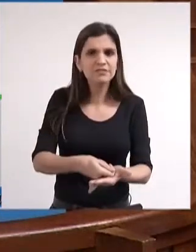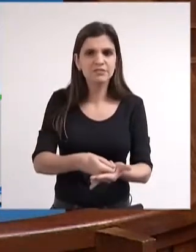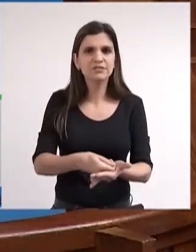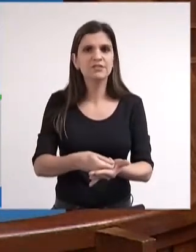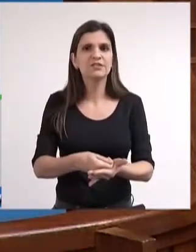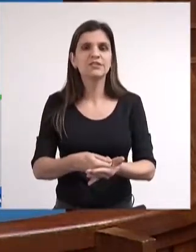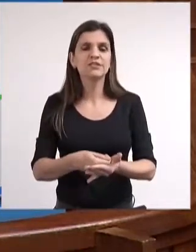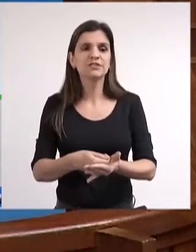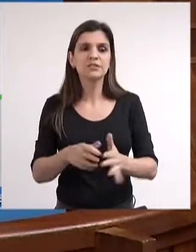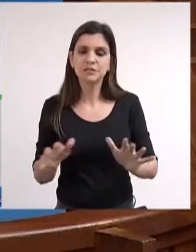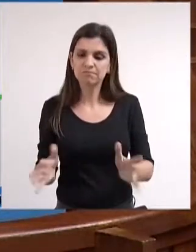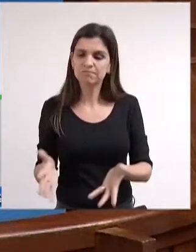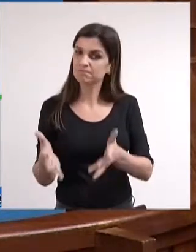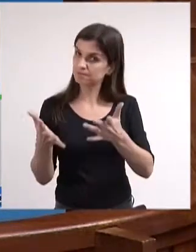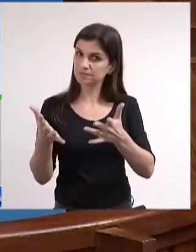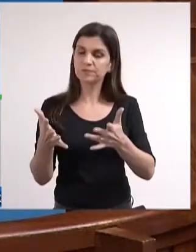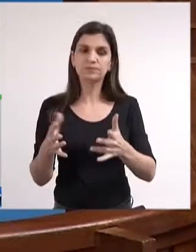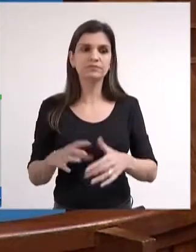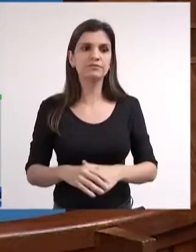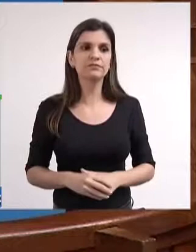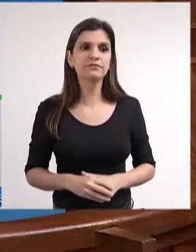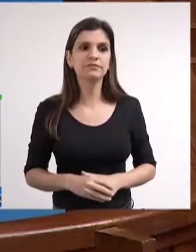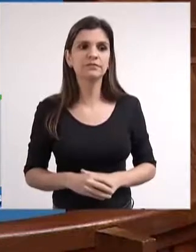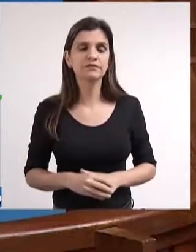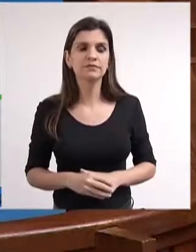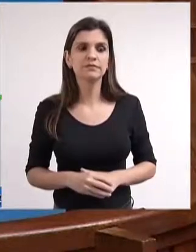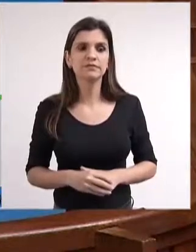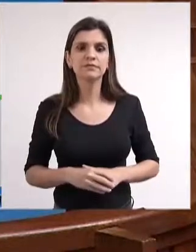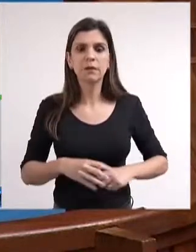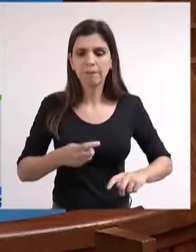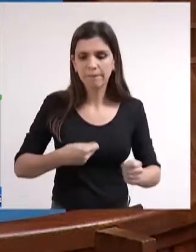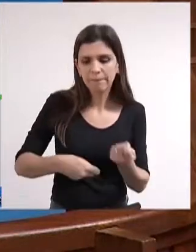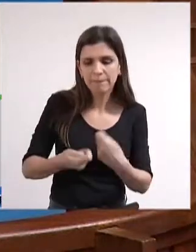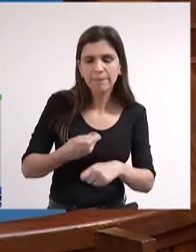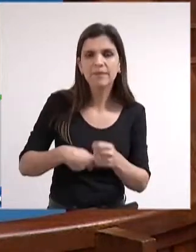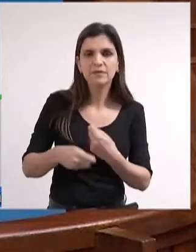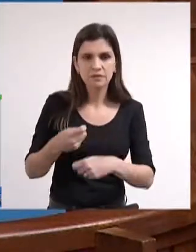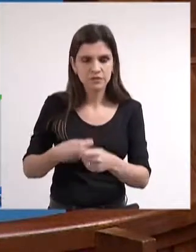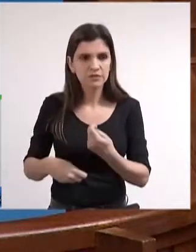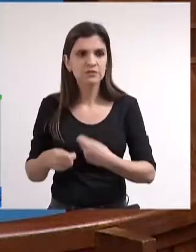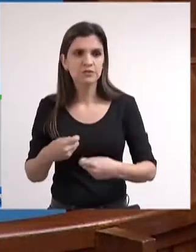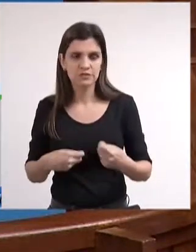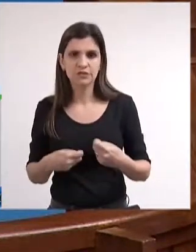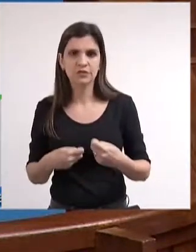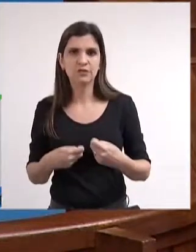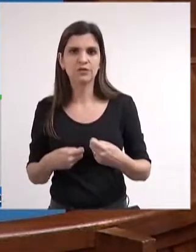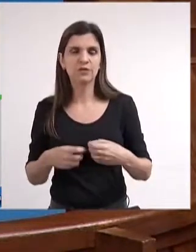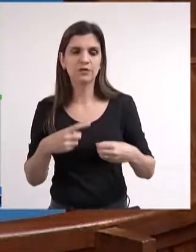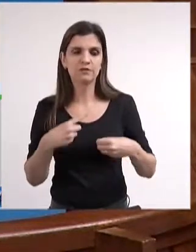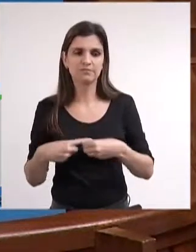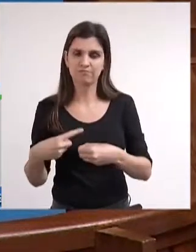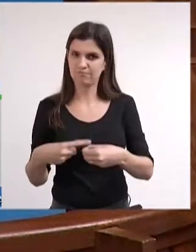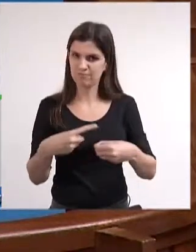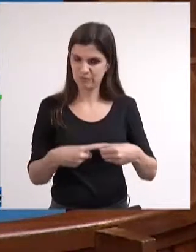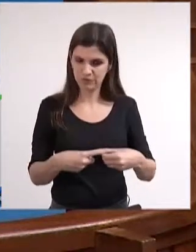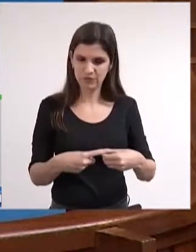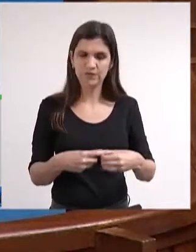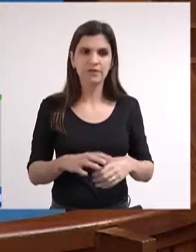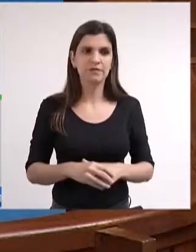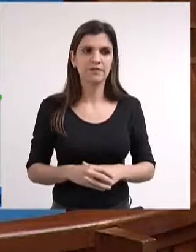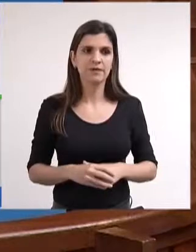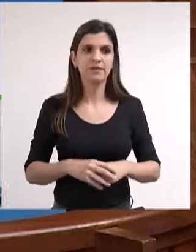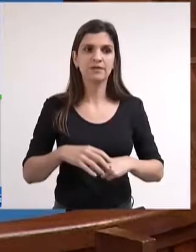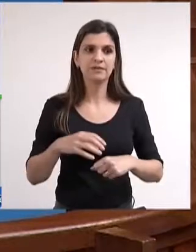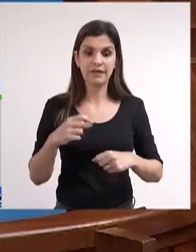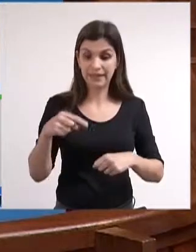da Prefeitura conseguiu potencializar a participação de pequenos negócios na economia municipal, oferecendo mecanismos que facilitam a